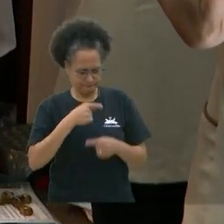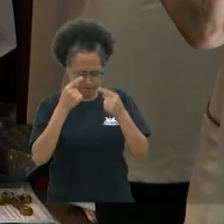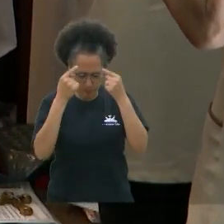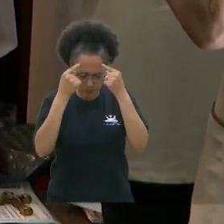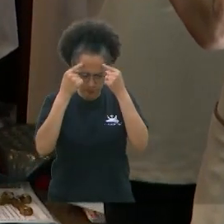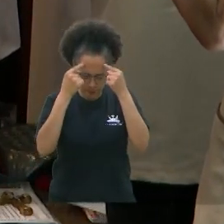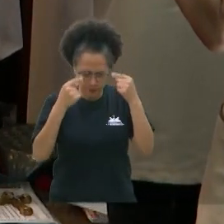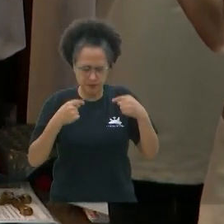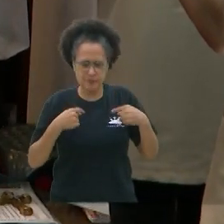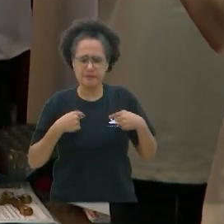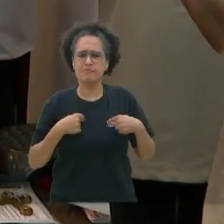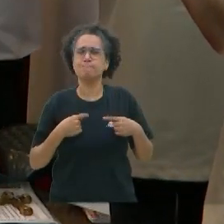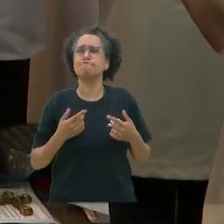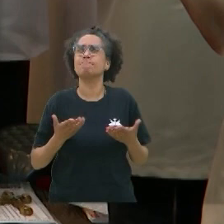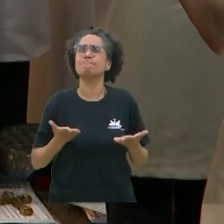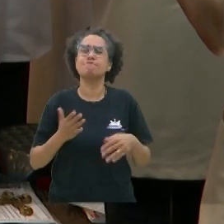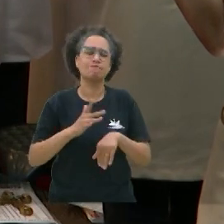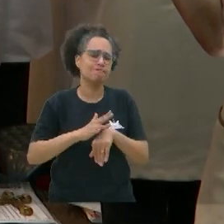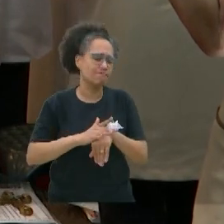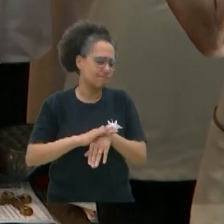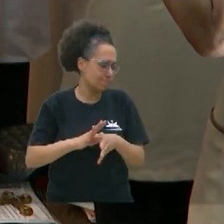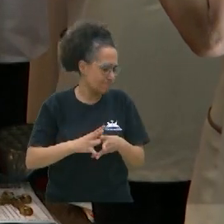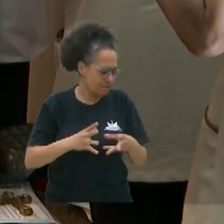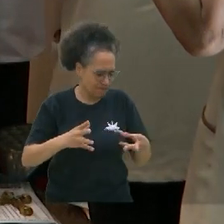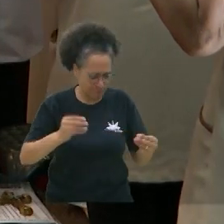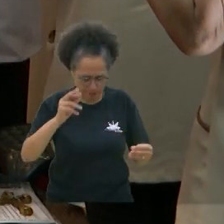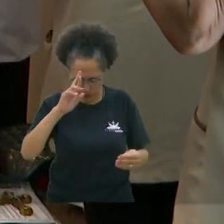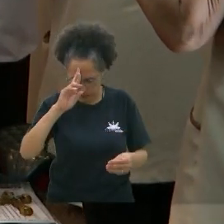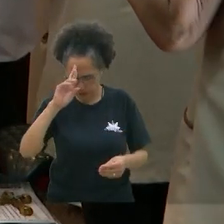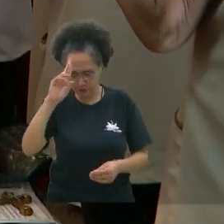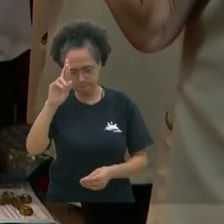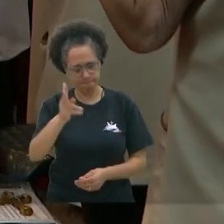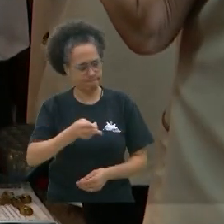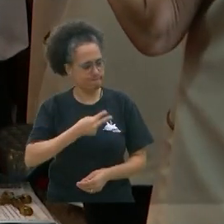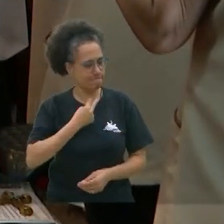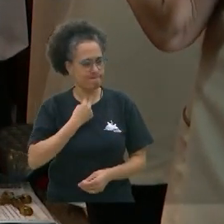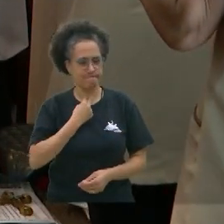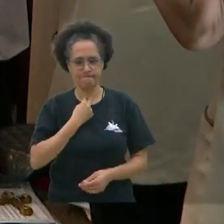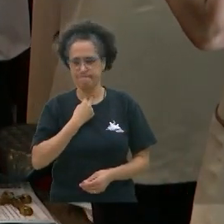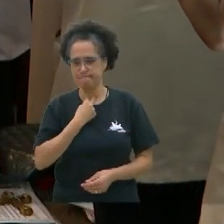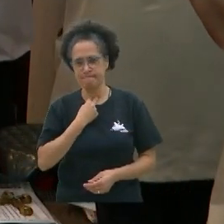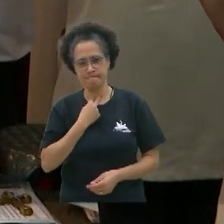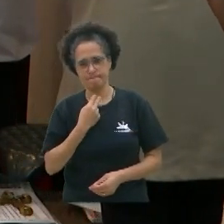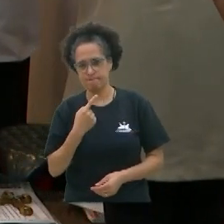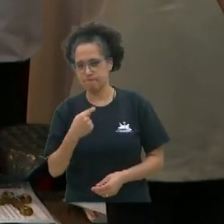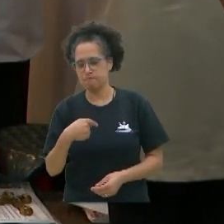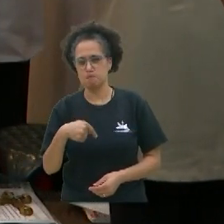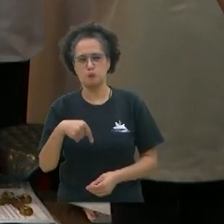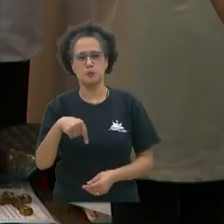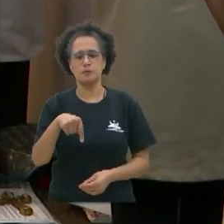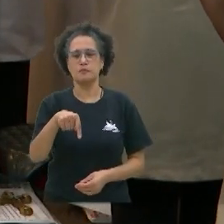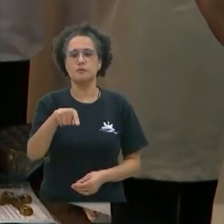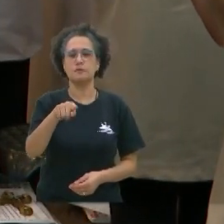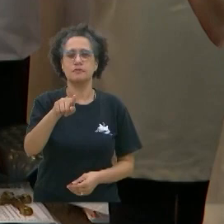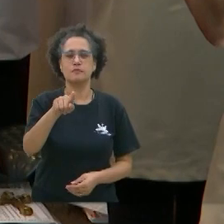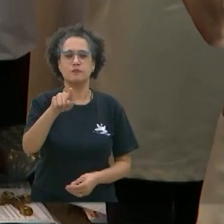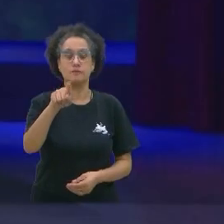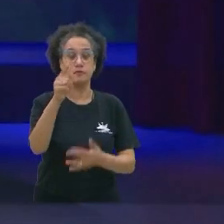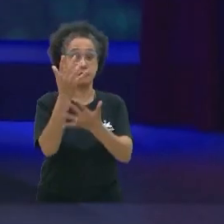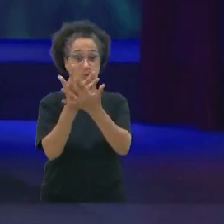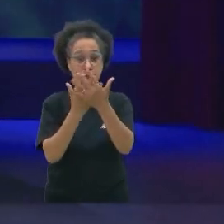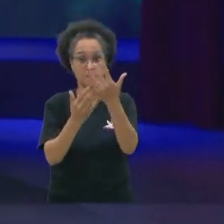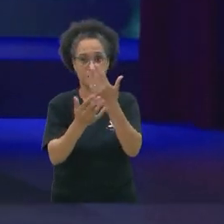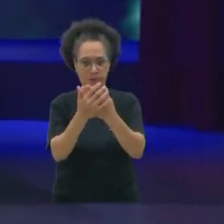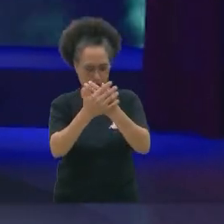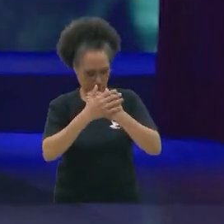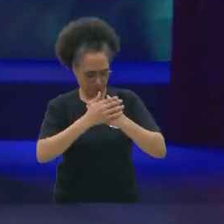Cura, Senhor, onde eu não posso ir. Põe a tua mão em teu coração. Você